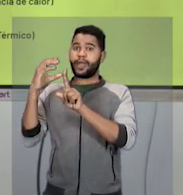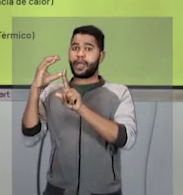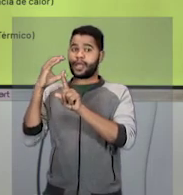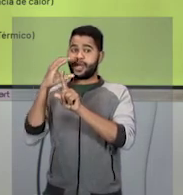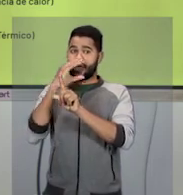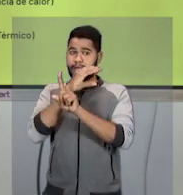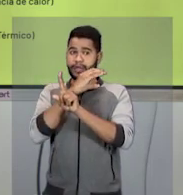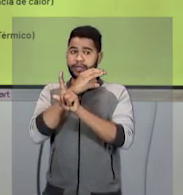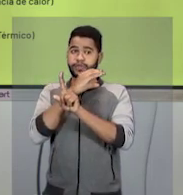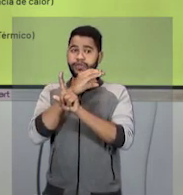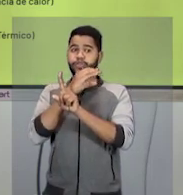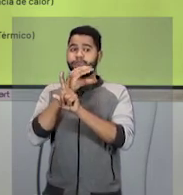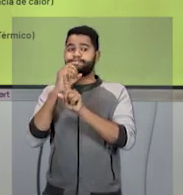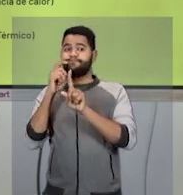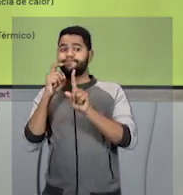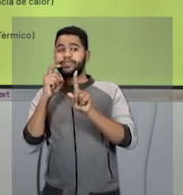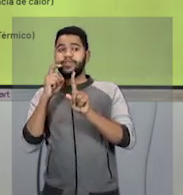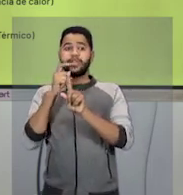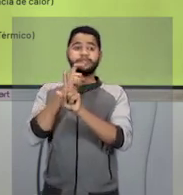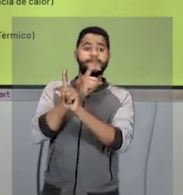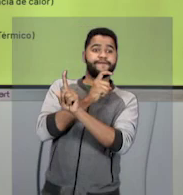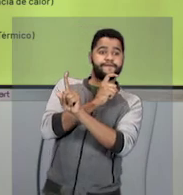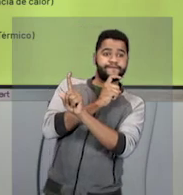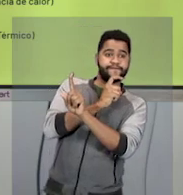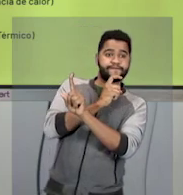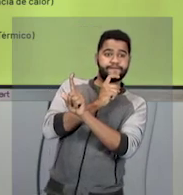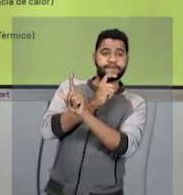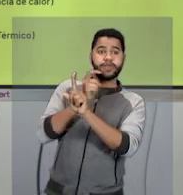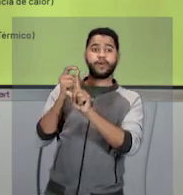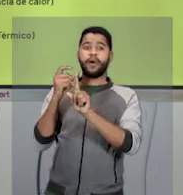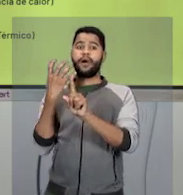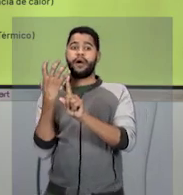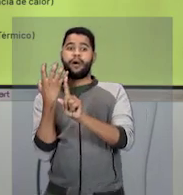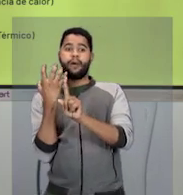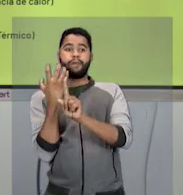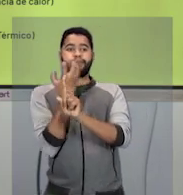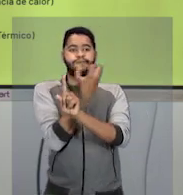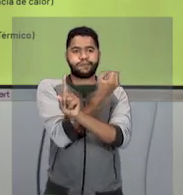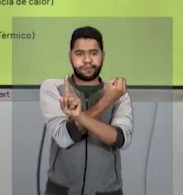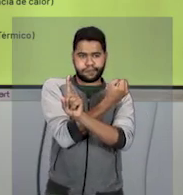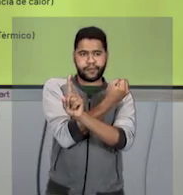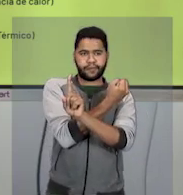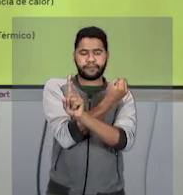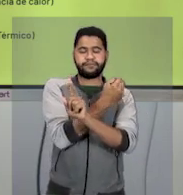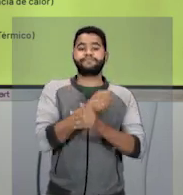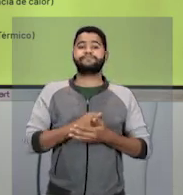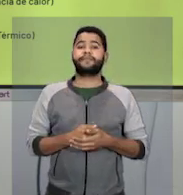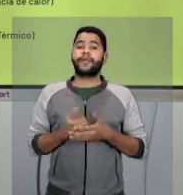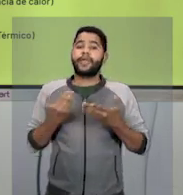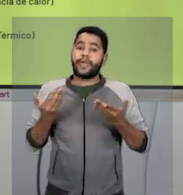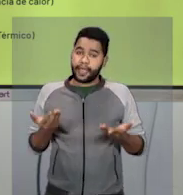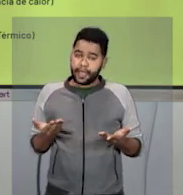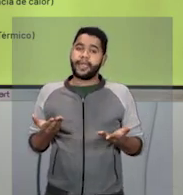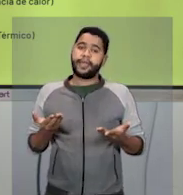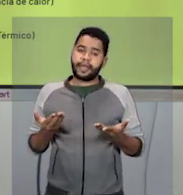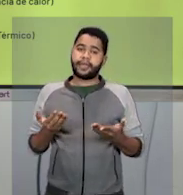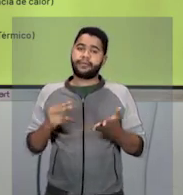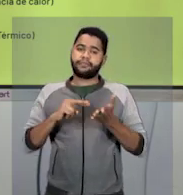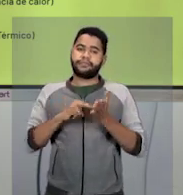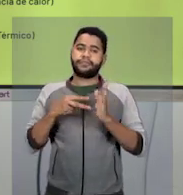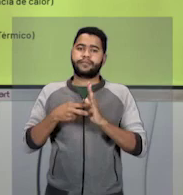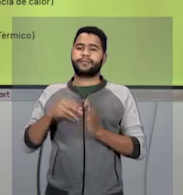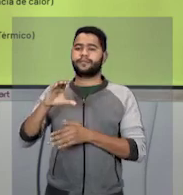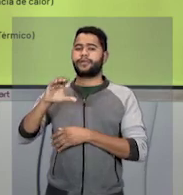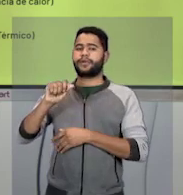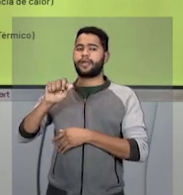quente, um corpo frio, este corpo quente doa energia para o corpo frio. Isso é a definição de